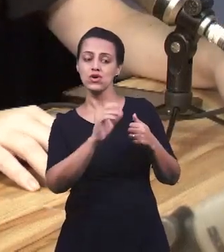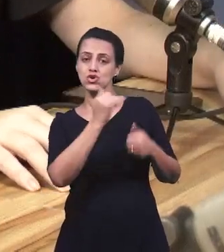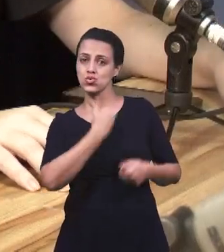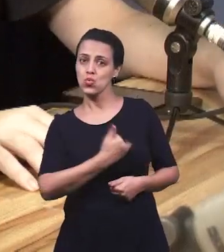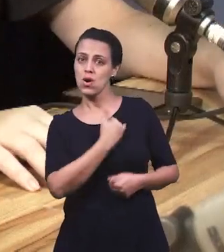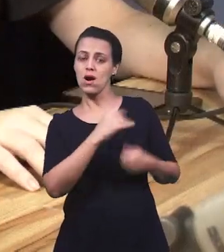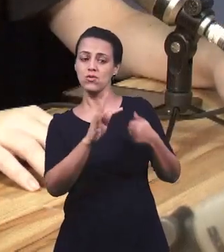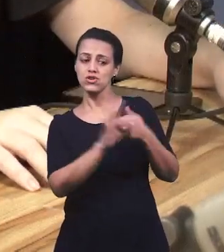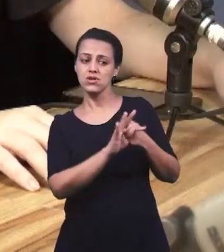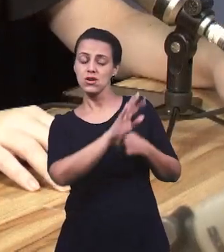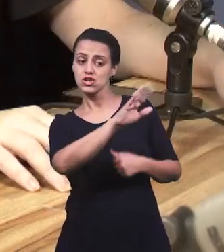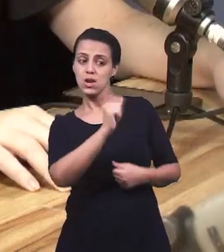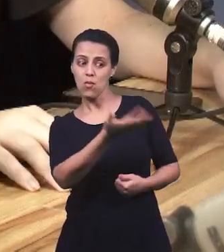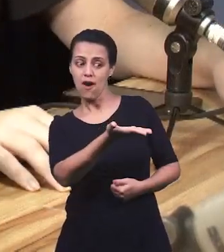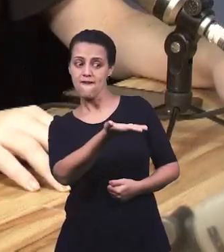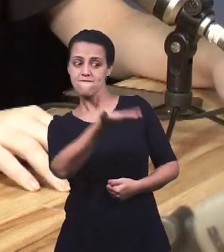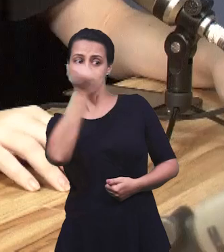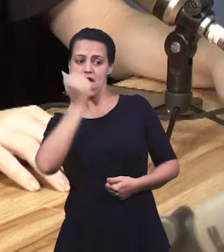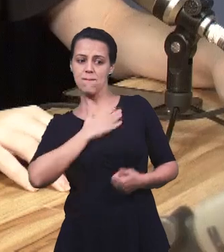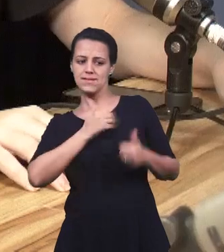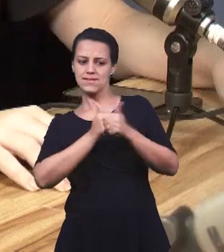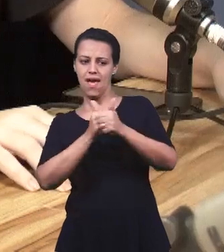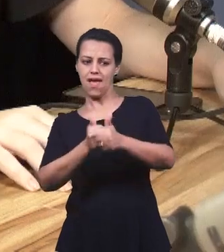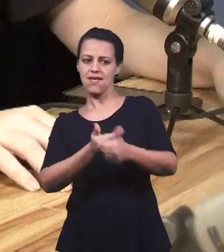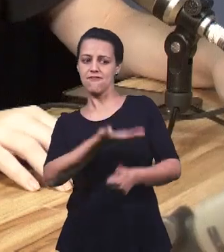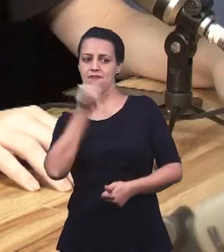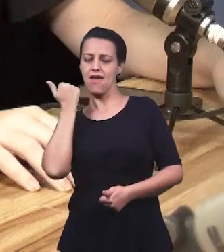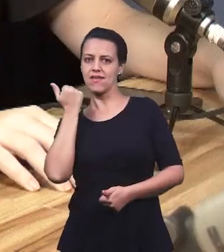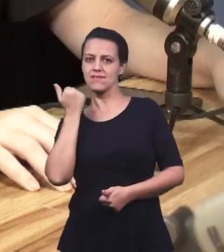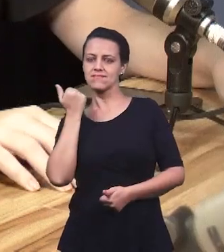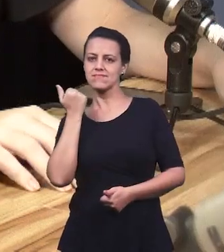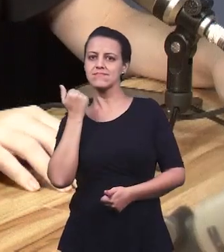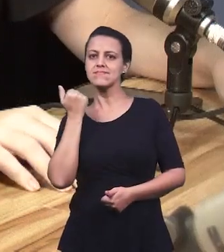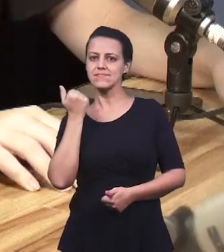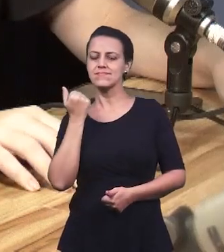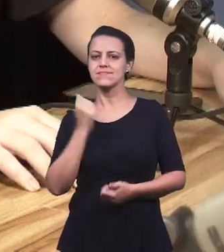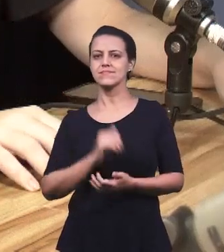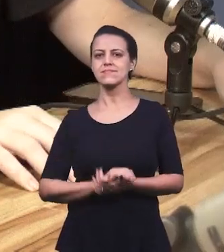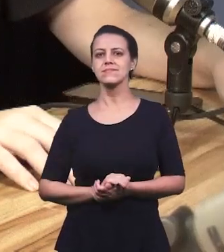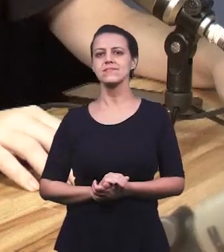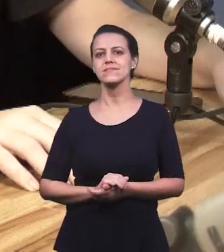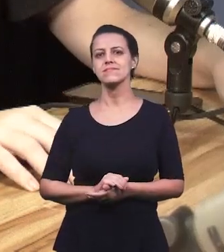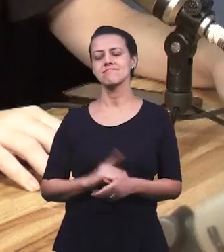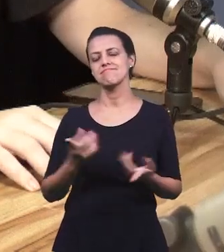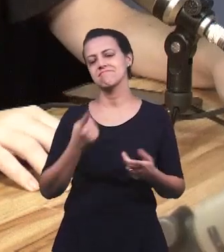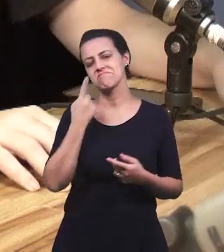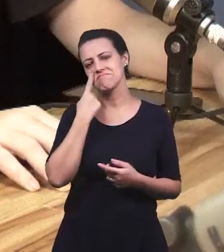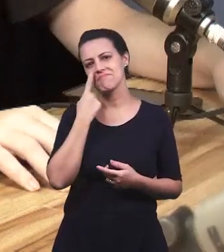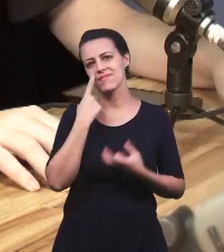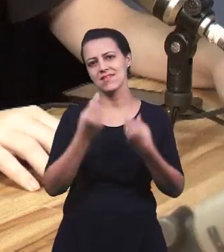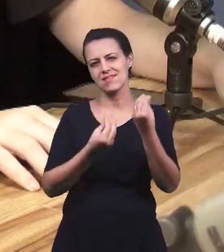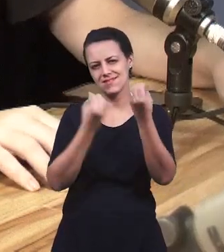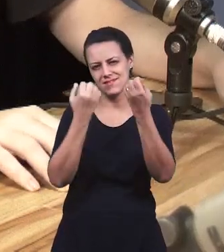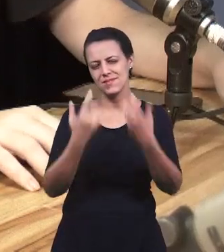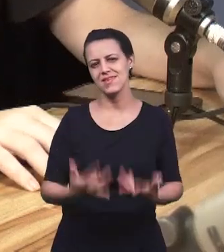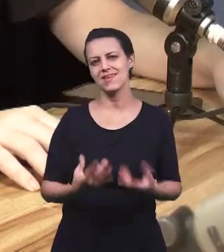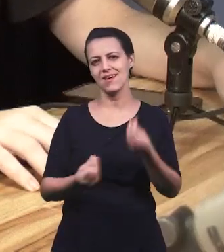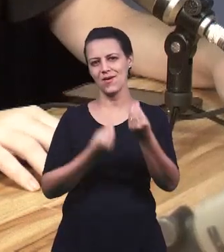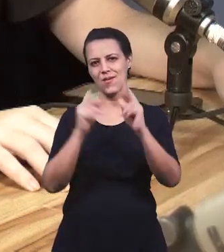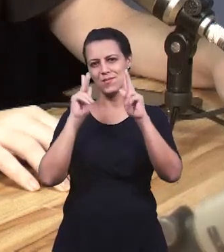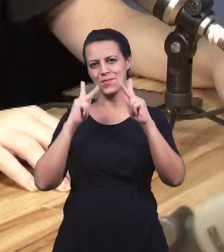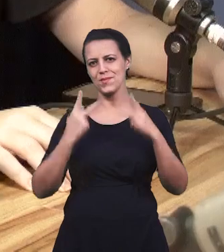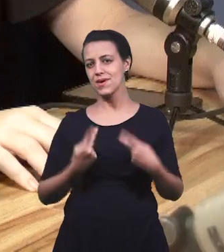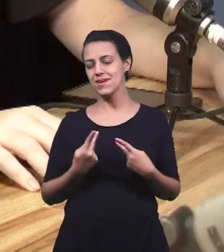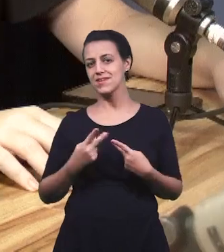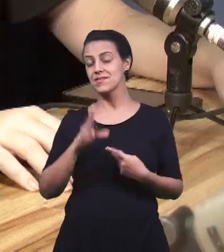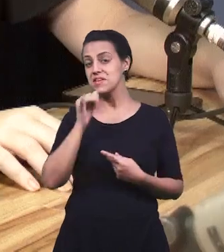segue. Vinde após mim, eu te farei pescadores de homens. Passou ali uma pessoa que, vamos analisar pelo ponto de vista humano, passou